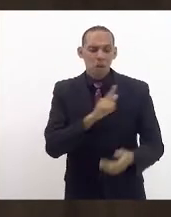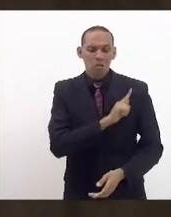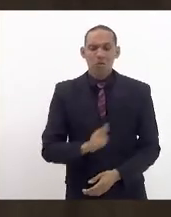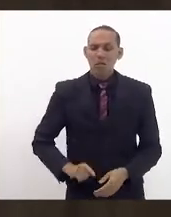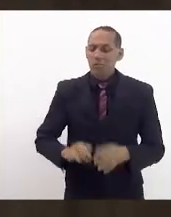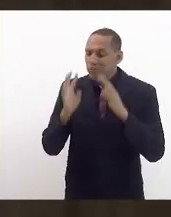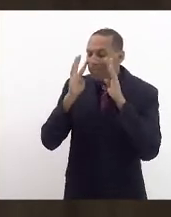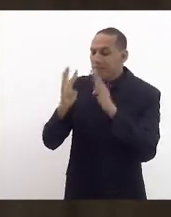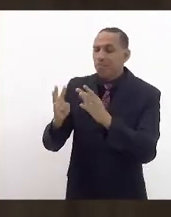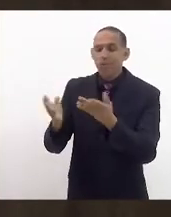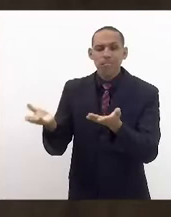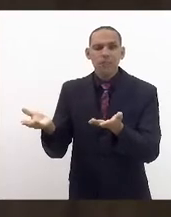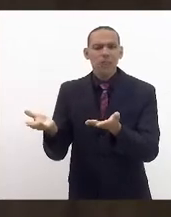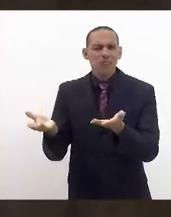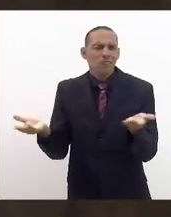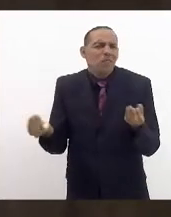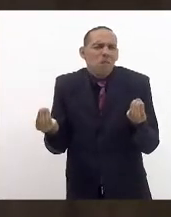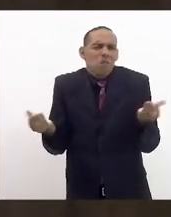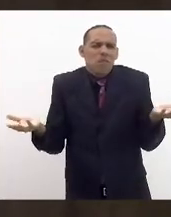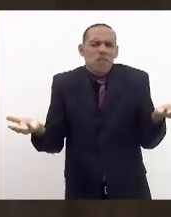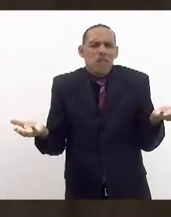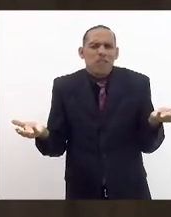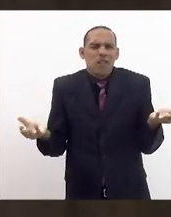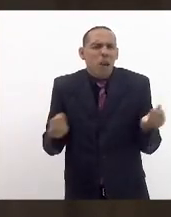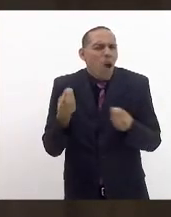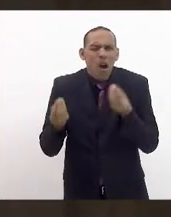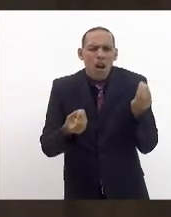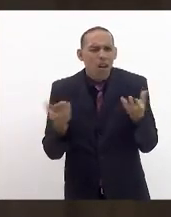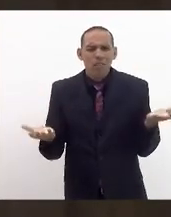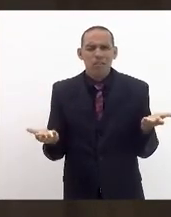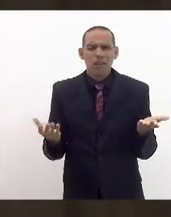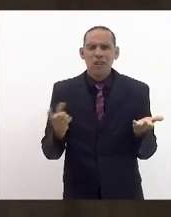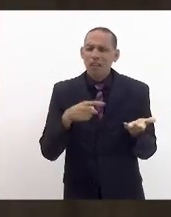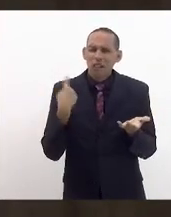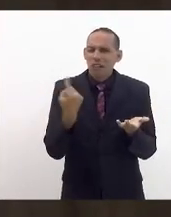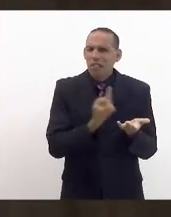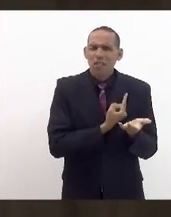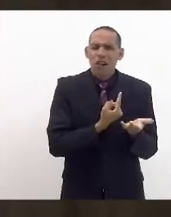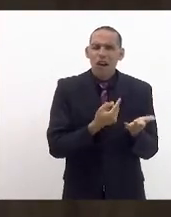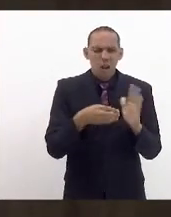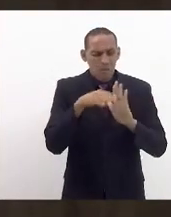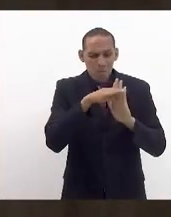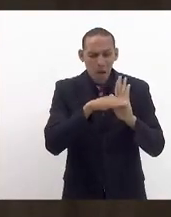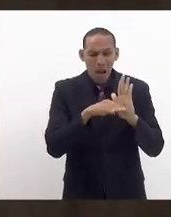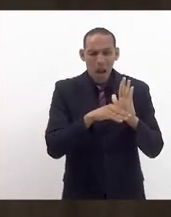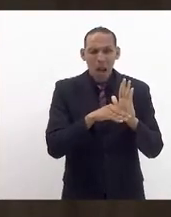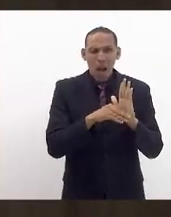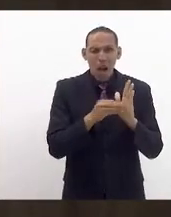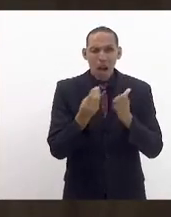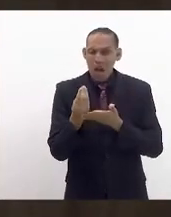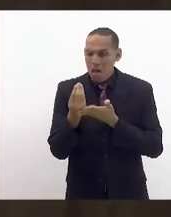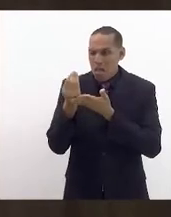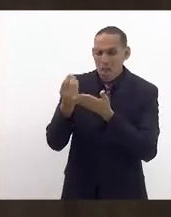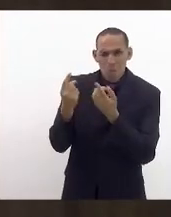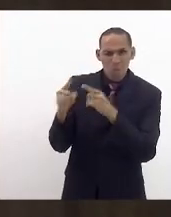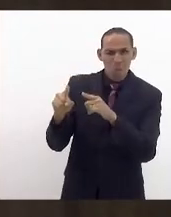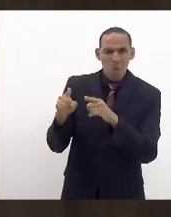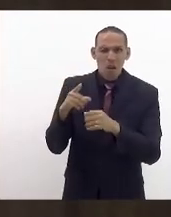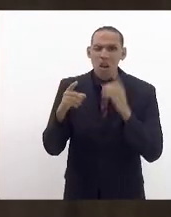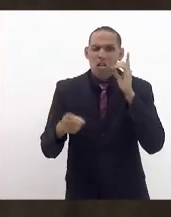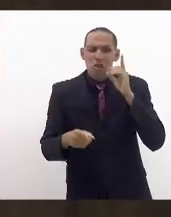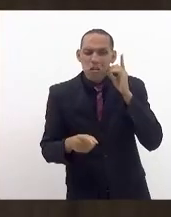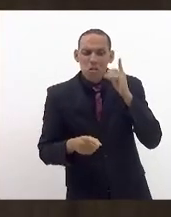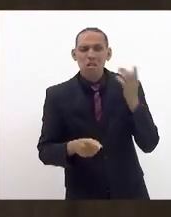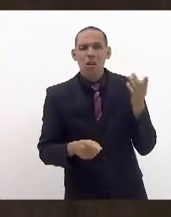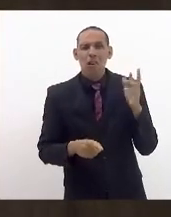governador. Então, como é que é isso? Sabe, nós não estávamos levando pauta de deputada Rejane, ou